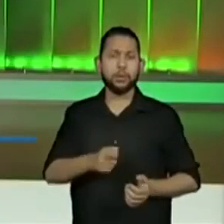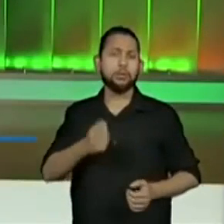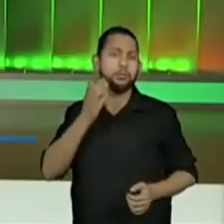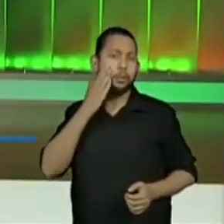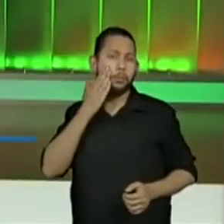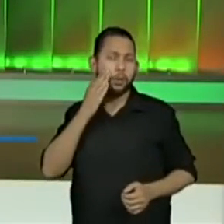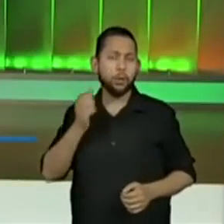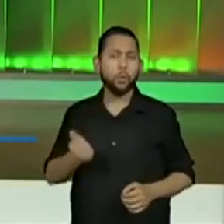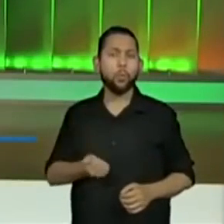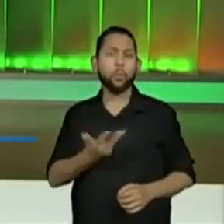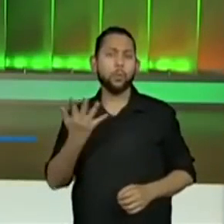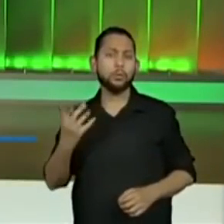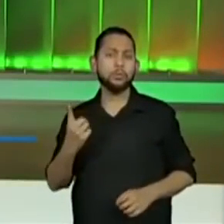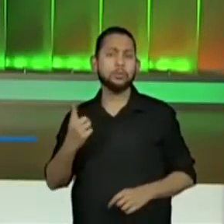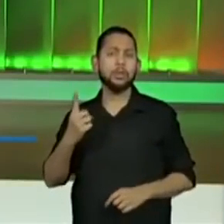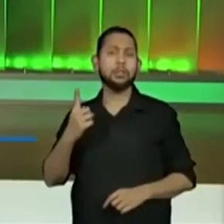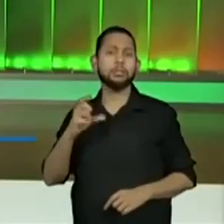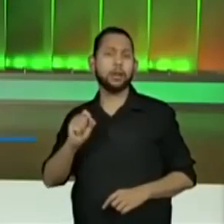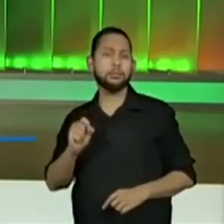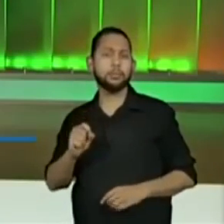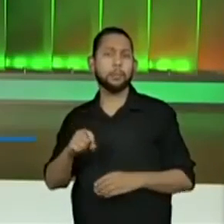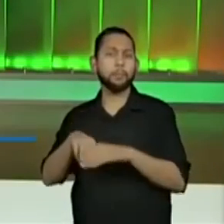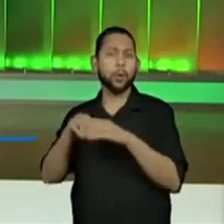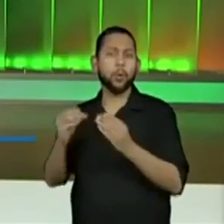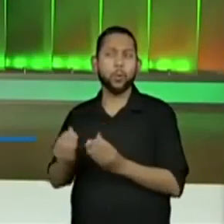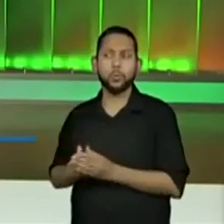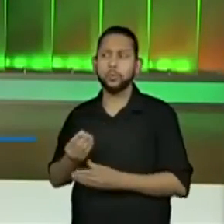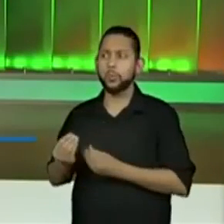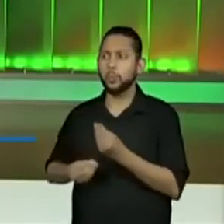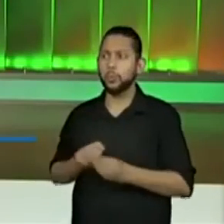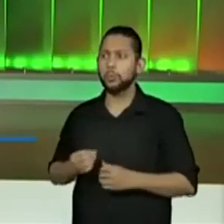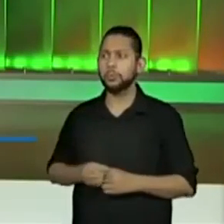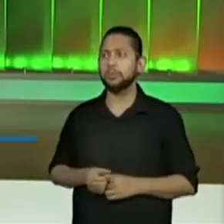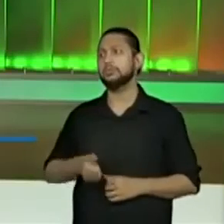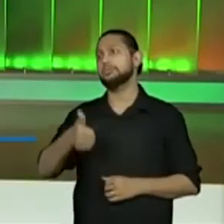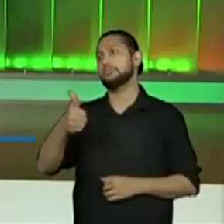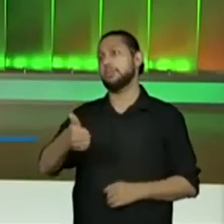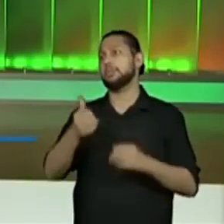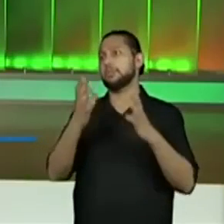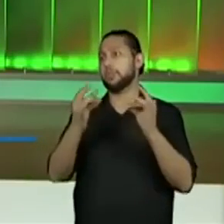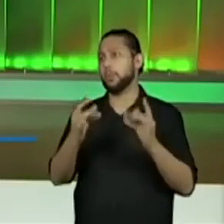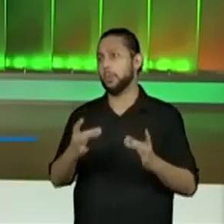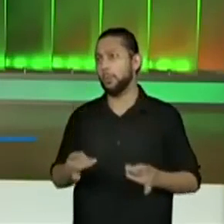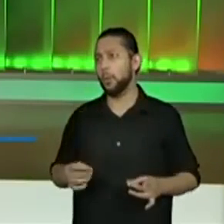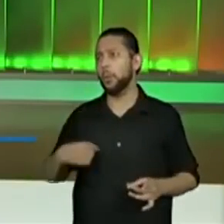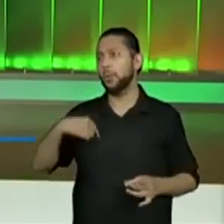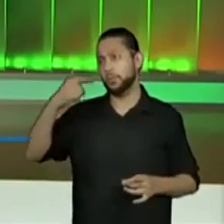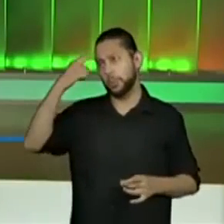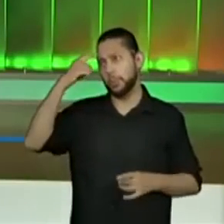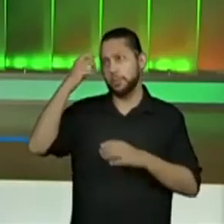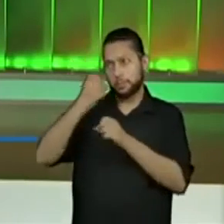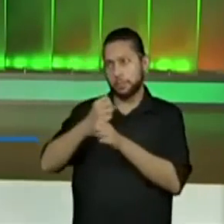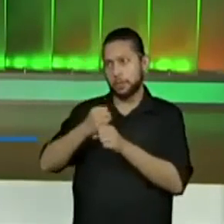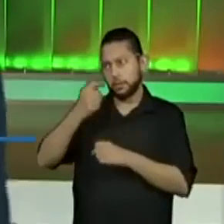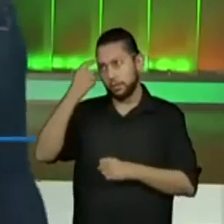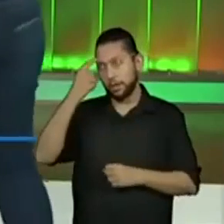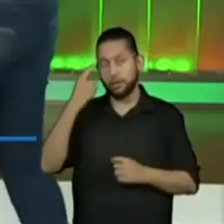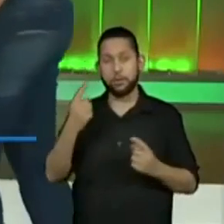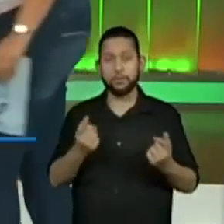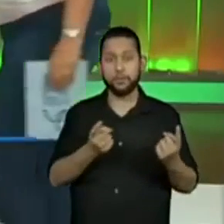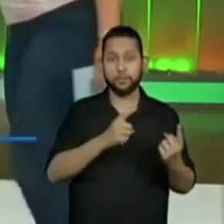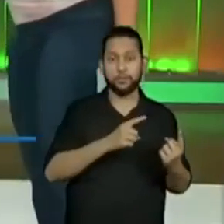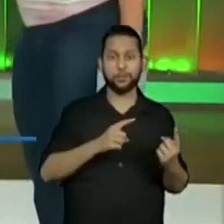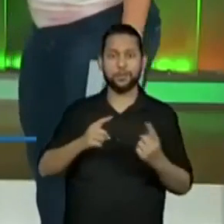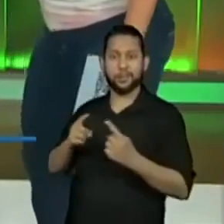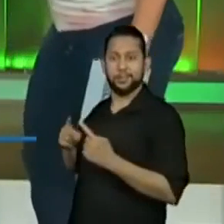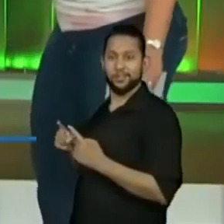e usando o cálculo mental ou decompondo sair eu vou virar para o lado de cá